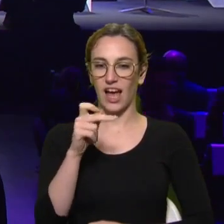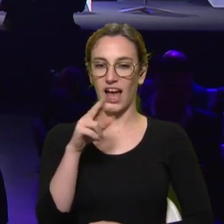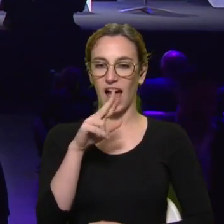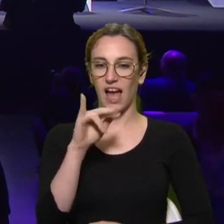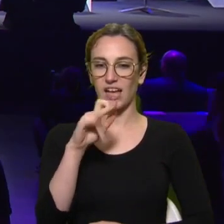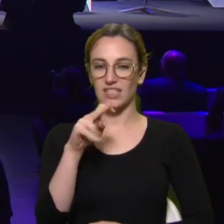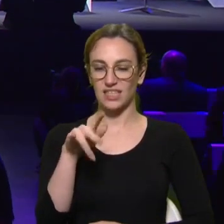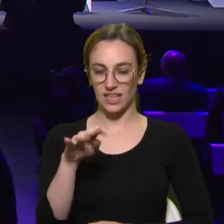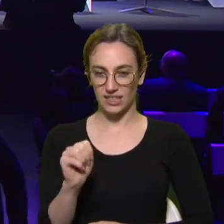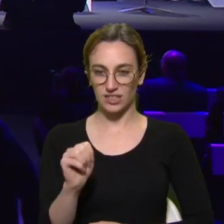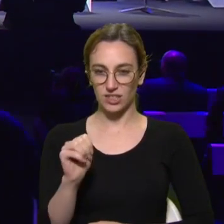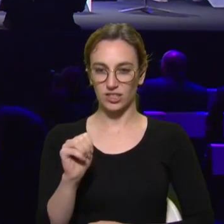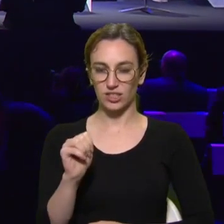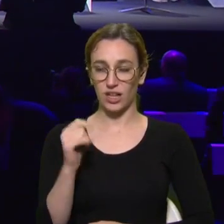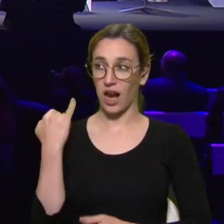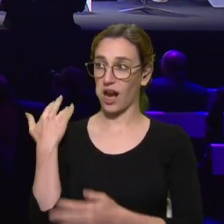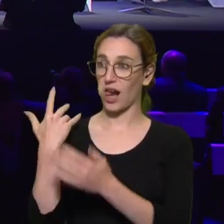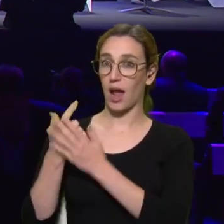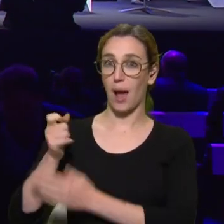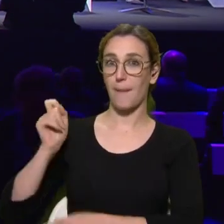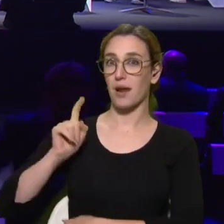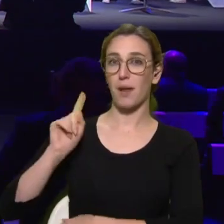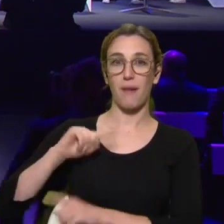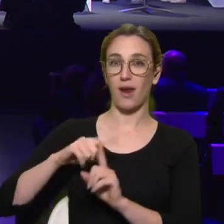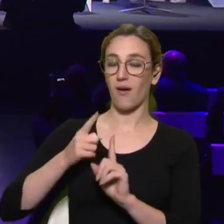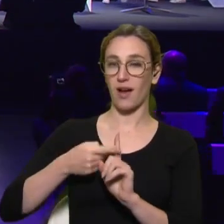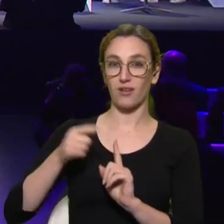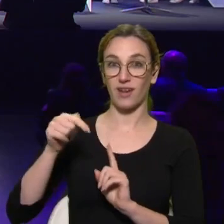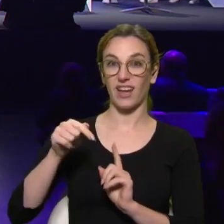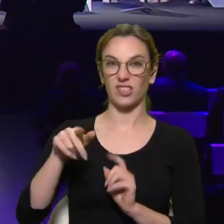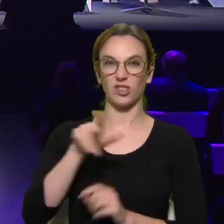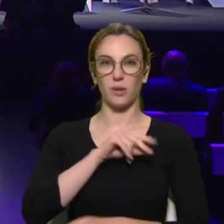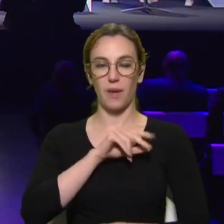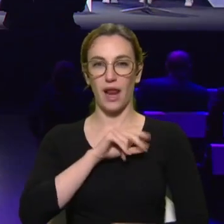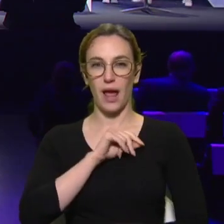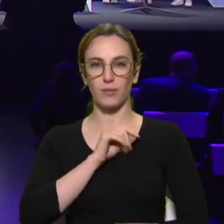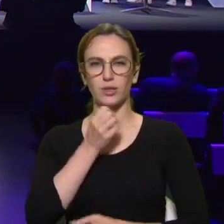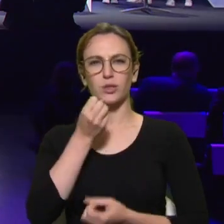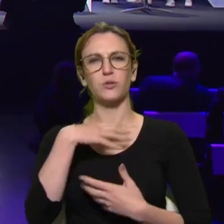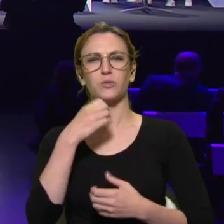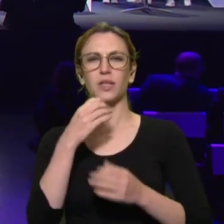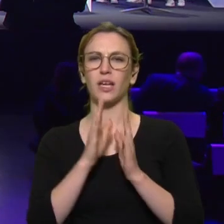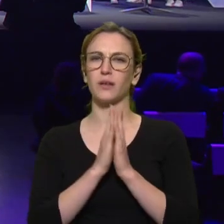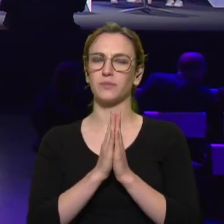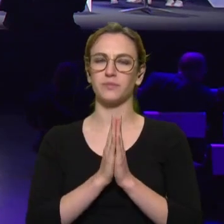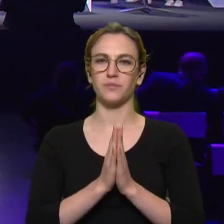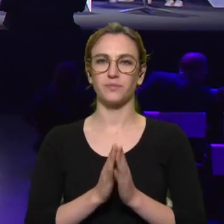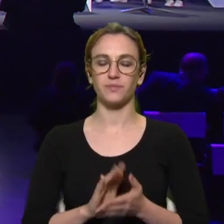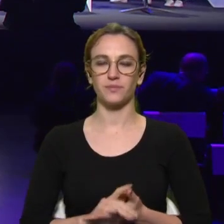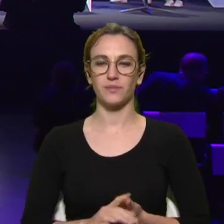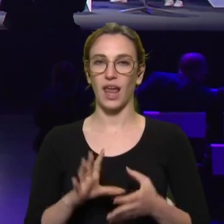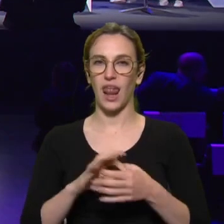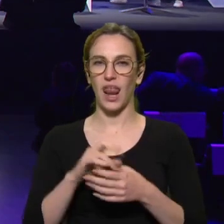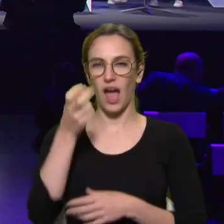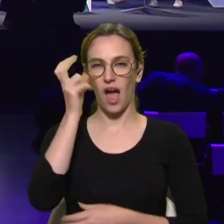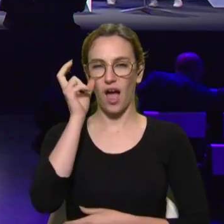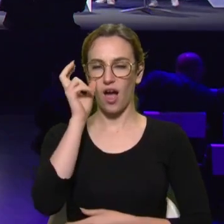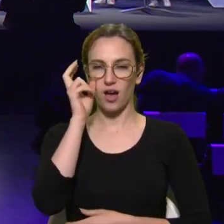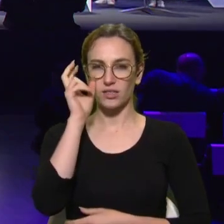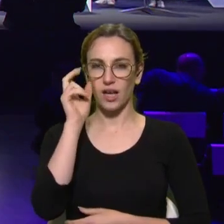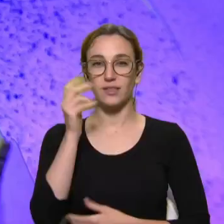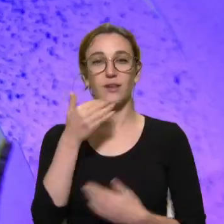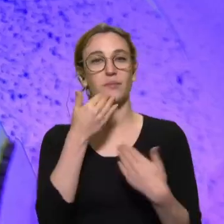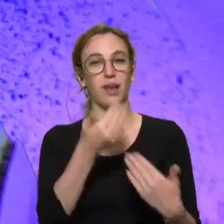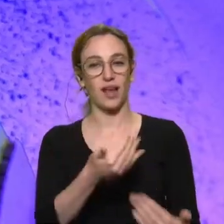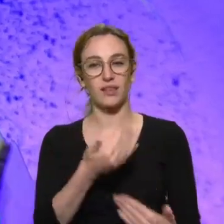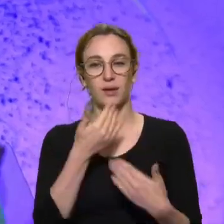prémios. Desde o primeiro ano. Desde o primeiro ano, Sandra. E estes prémios, explica-nos mais sobre então, este conceito. Olhem,